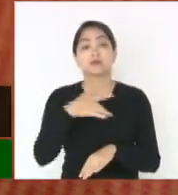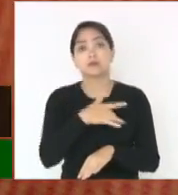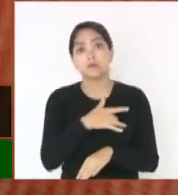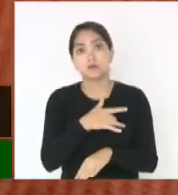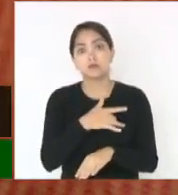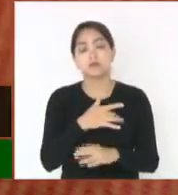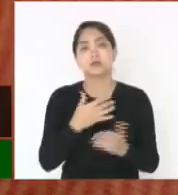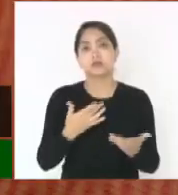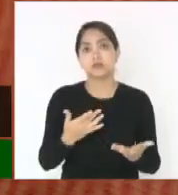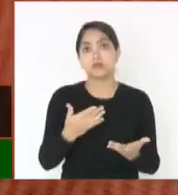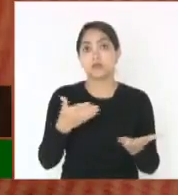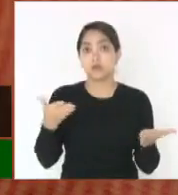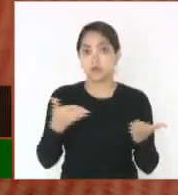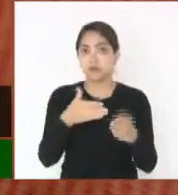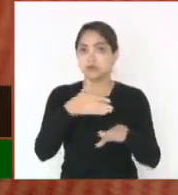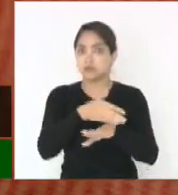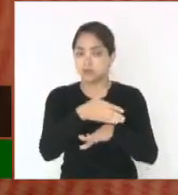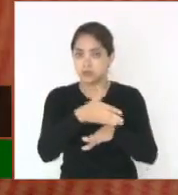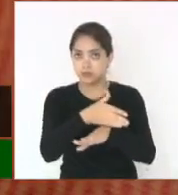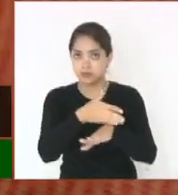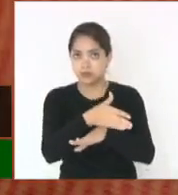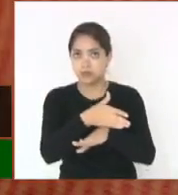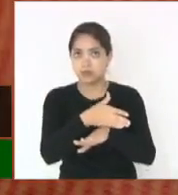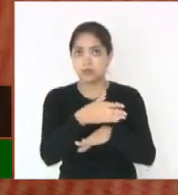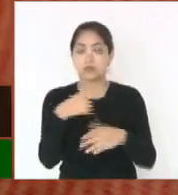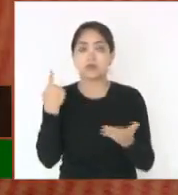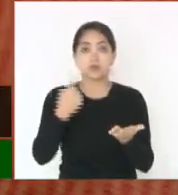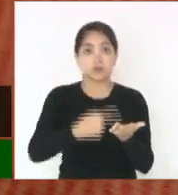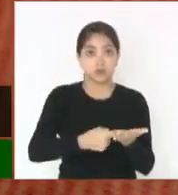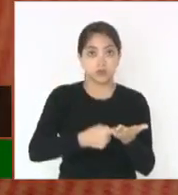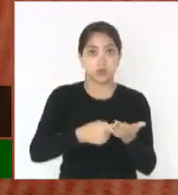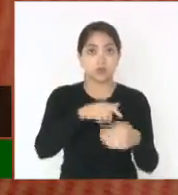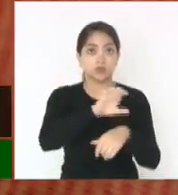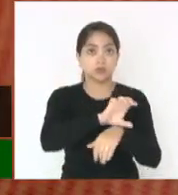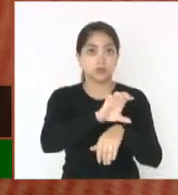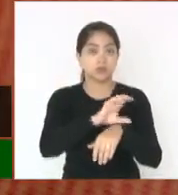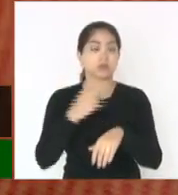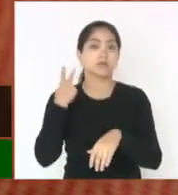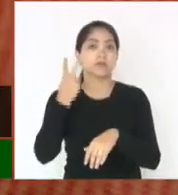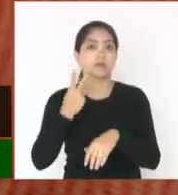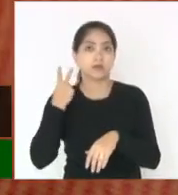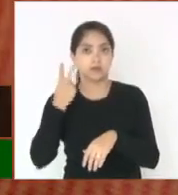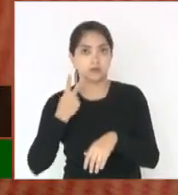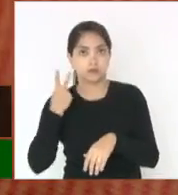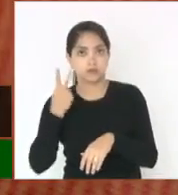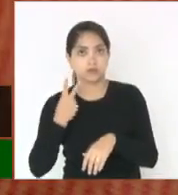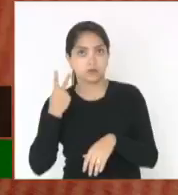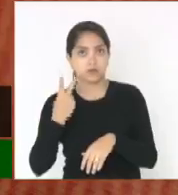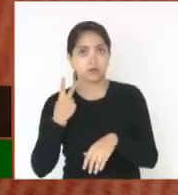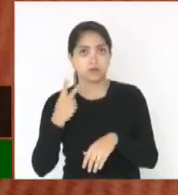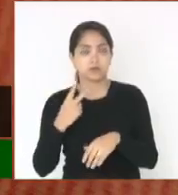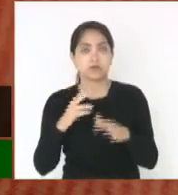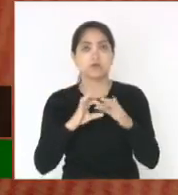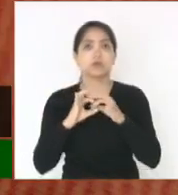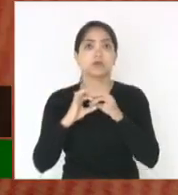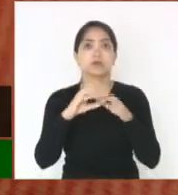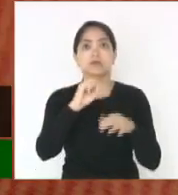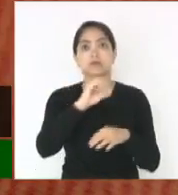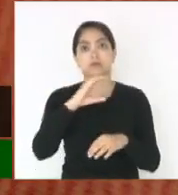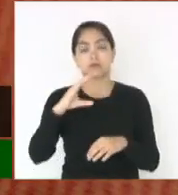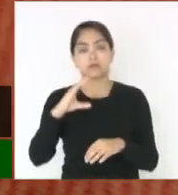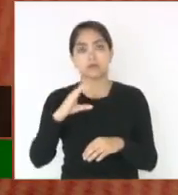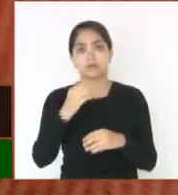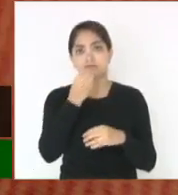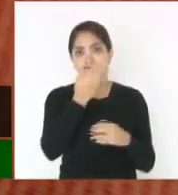e estão participando também do encontro estadual de vereadores da União dos Vereadores de Santa Catarina.